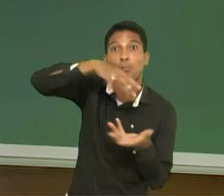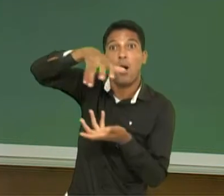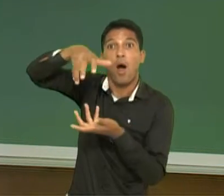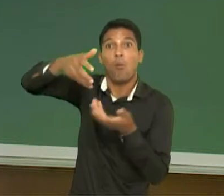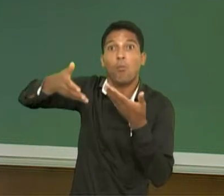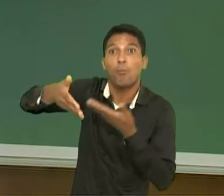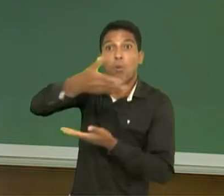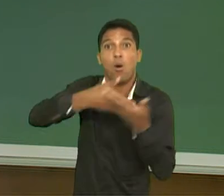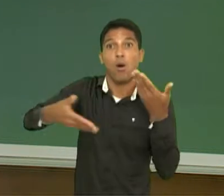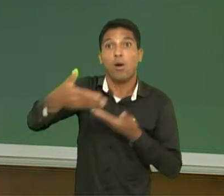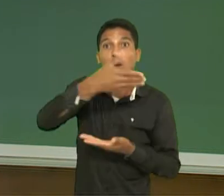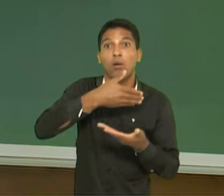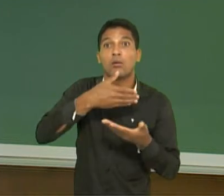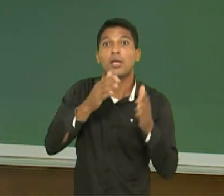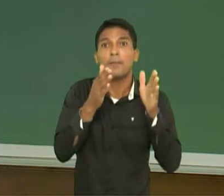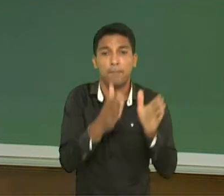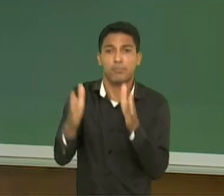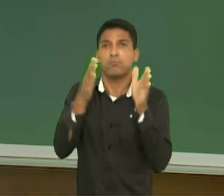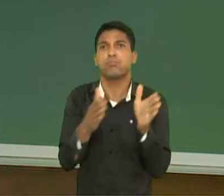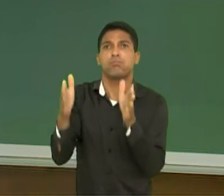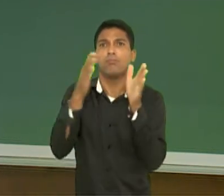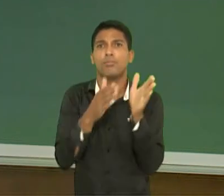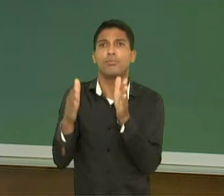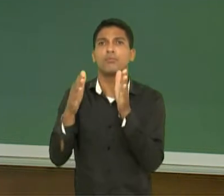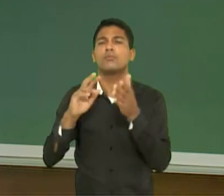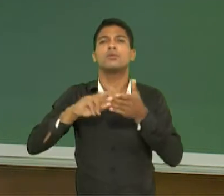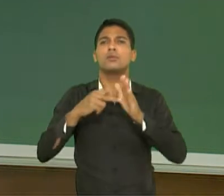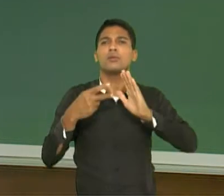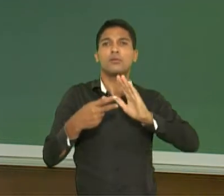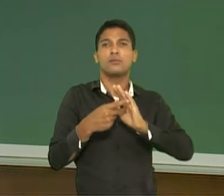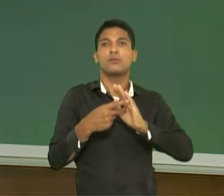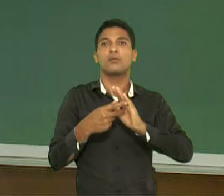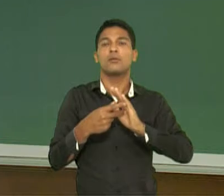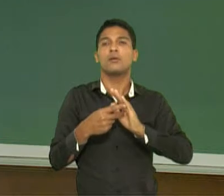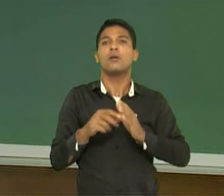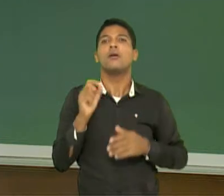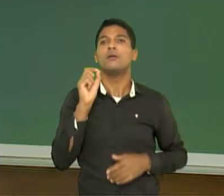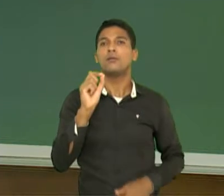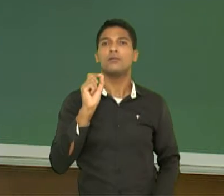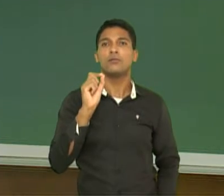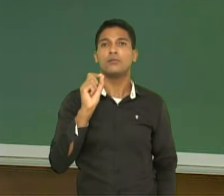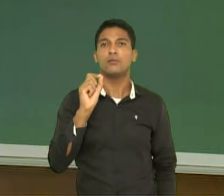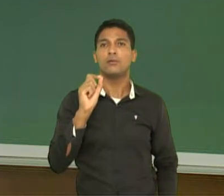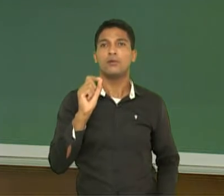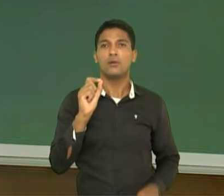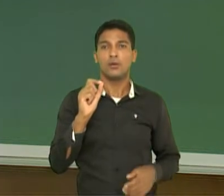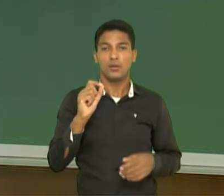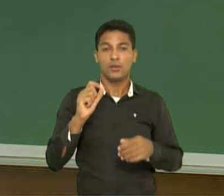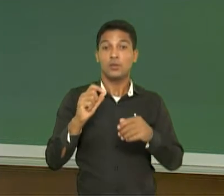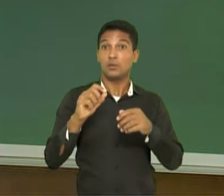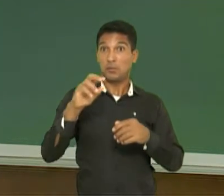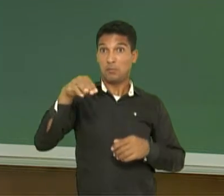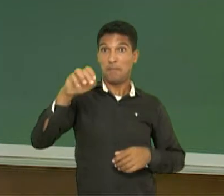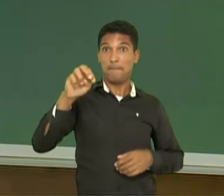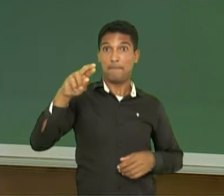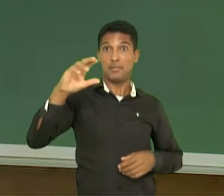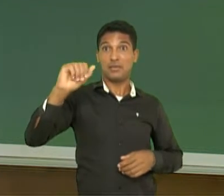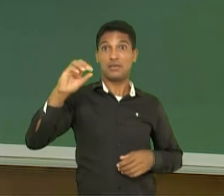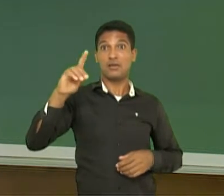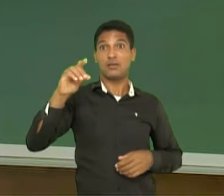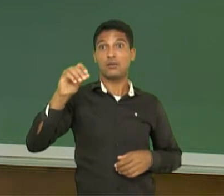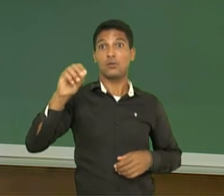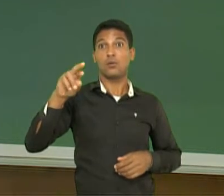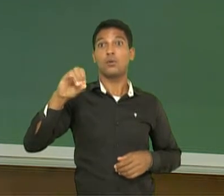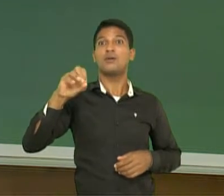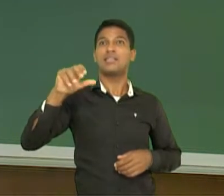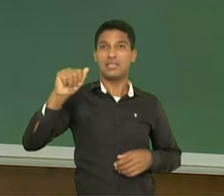globalização da produção. Aqui se refere esse conceito à fragmentação da produção de mercadorias. Isso é, o